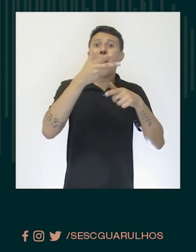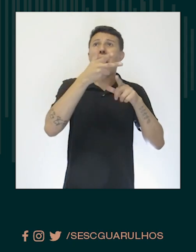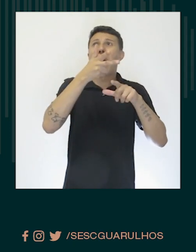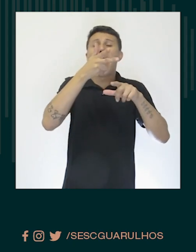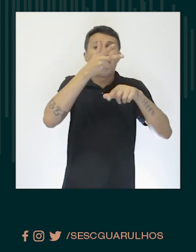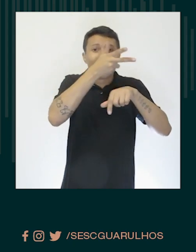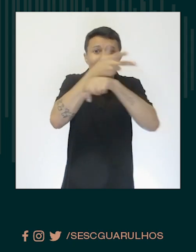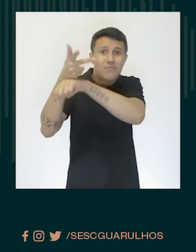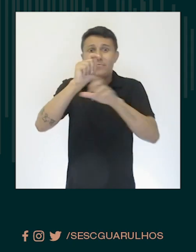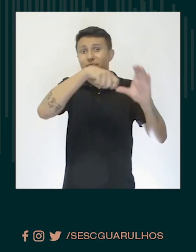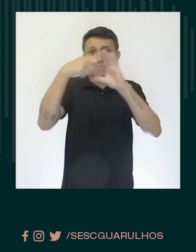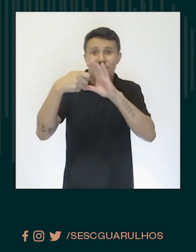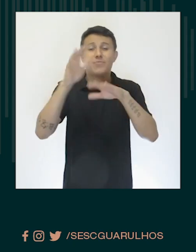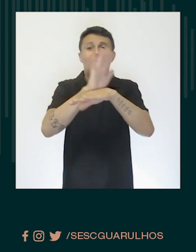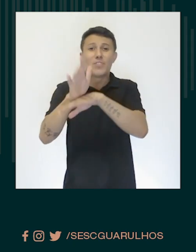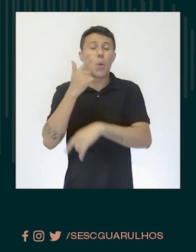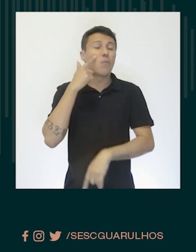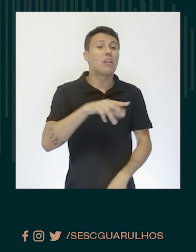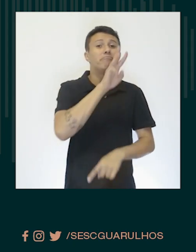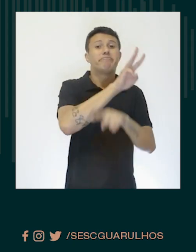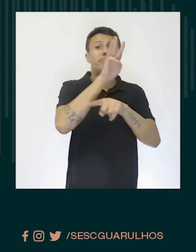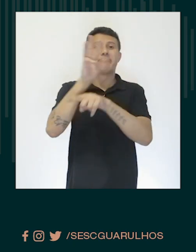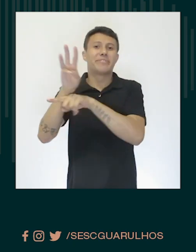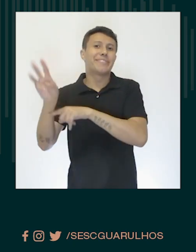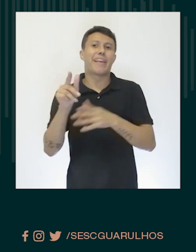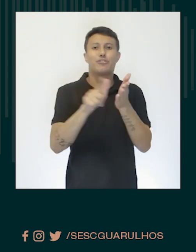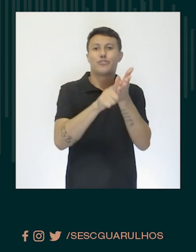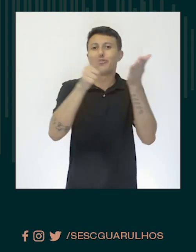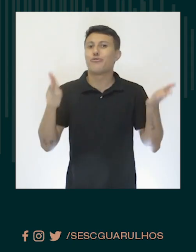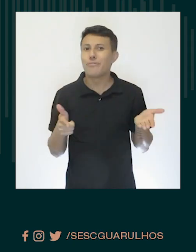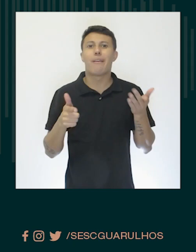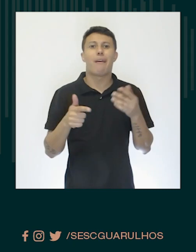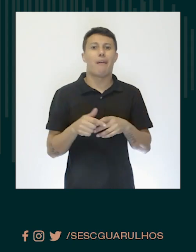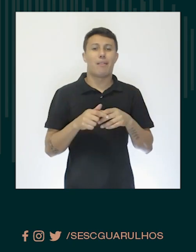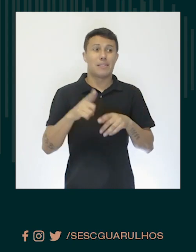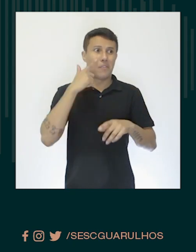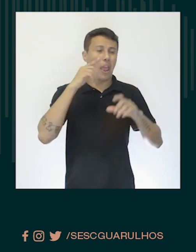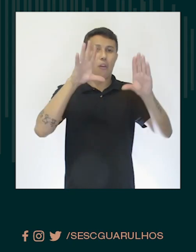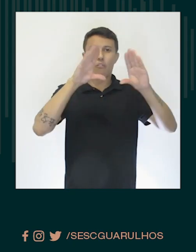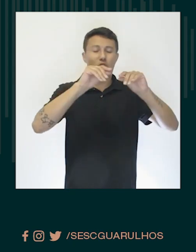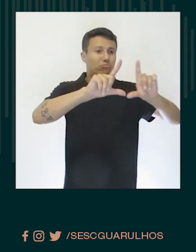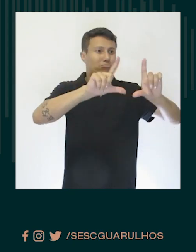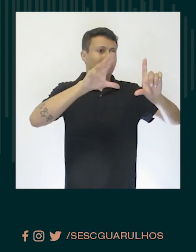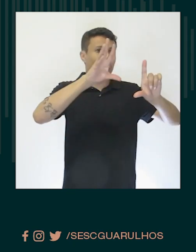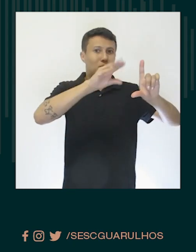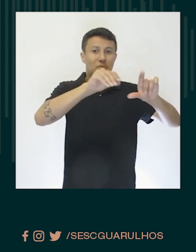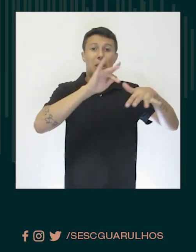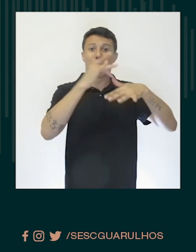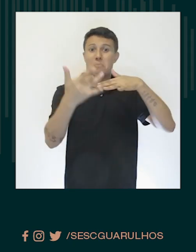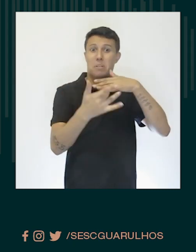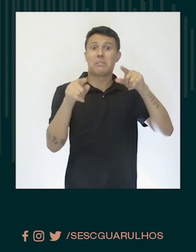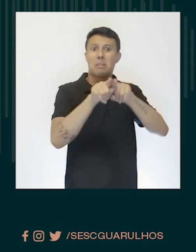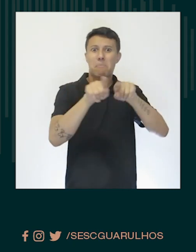não, você vai ver num site de um jornal, tá ligado, é uma foto, até na mídia social é muito movida pela